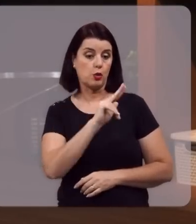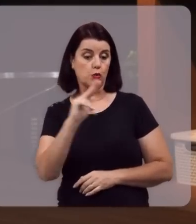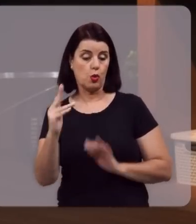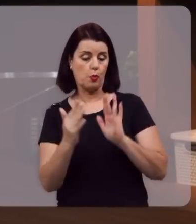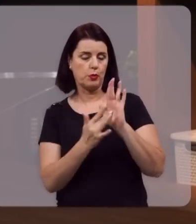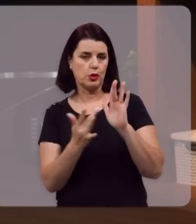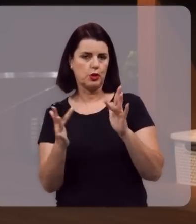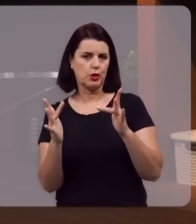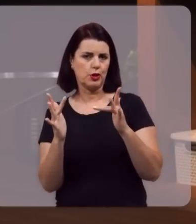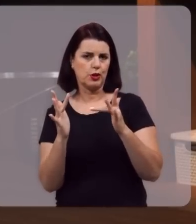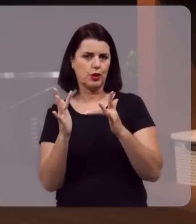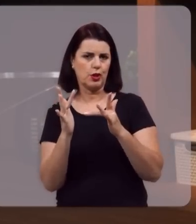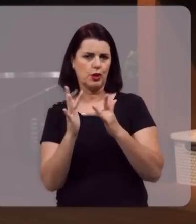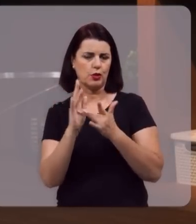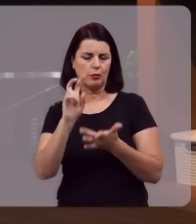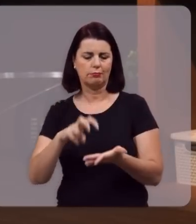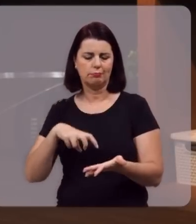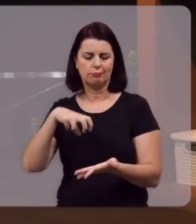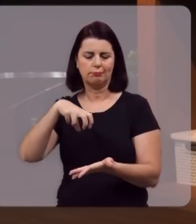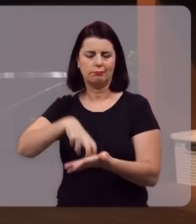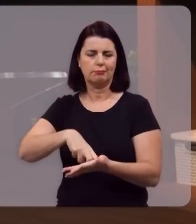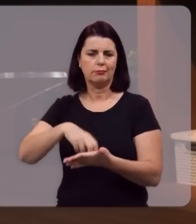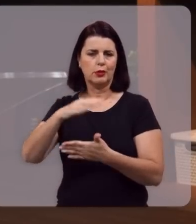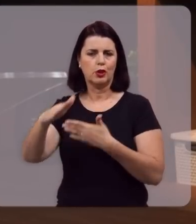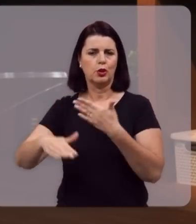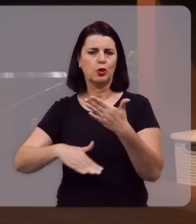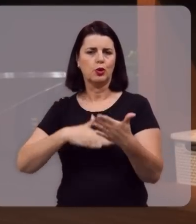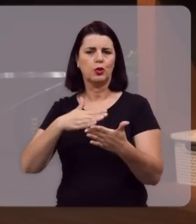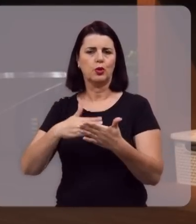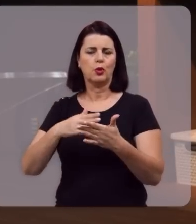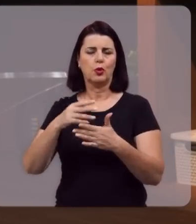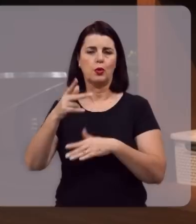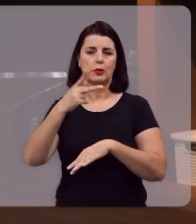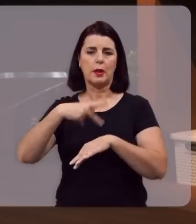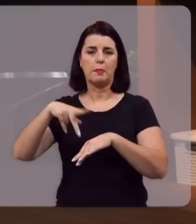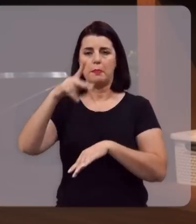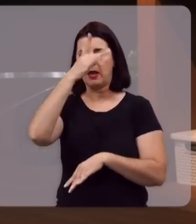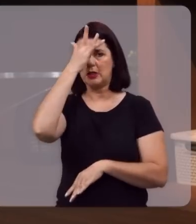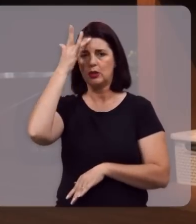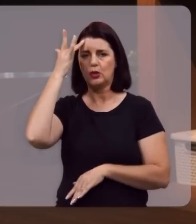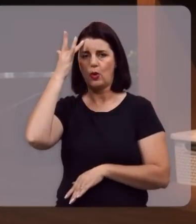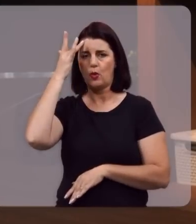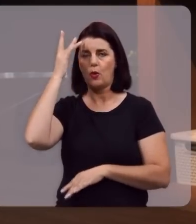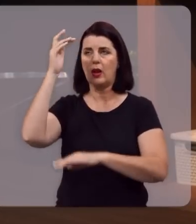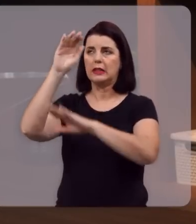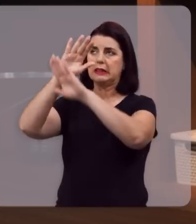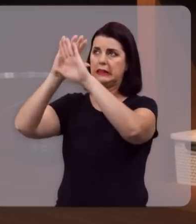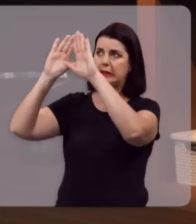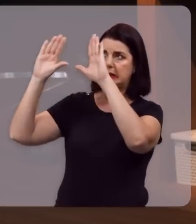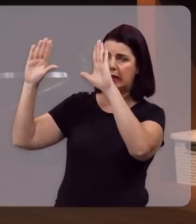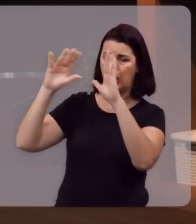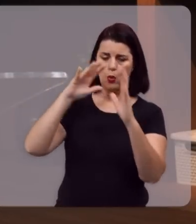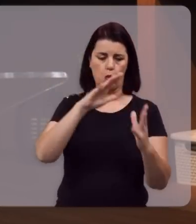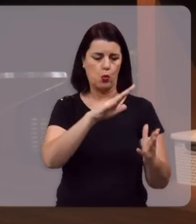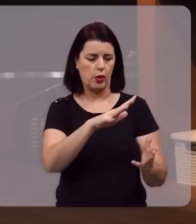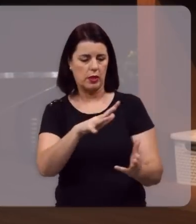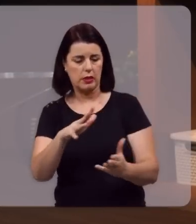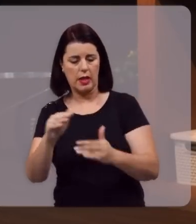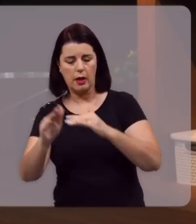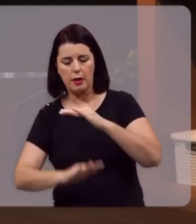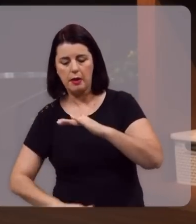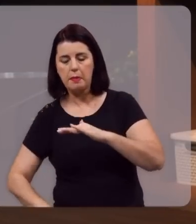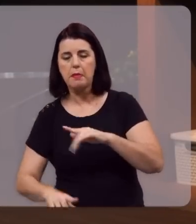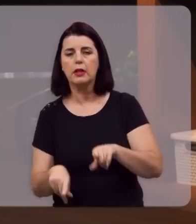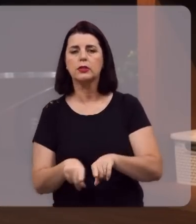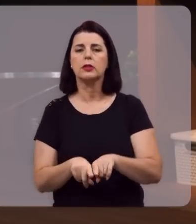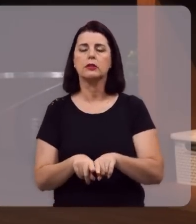que ao nome de Jesus se dobre todo o joelho nos céus, na terra e